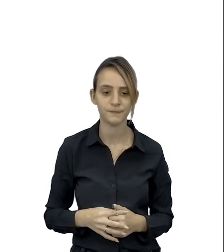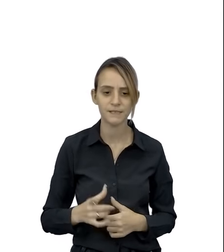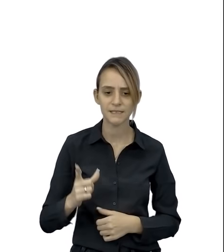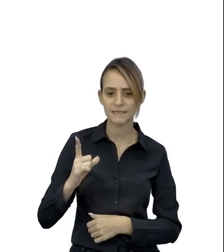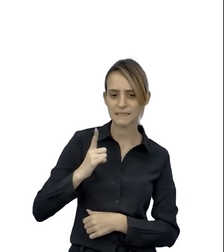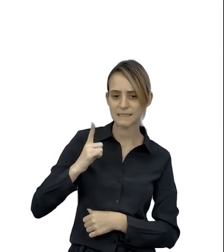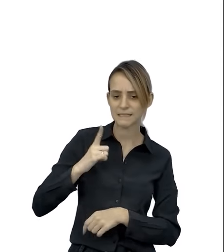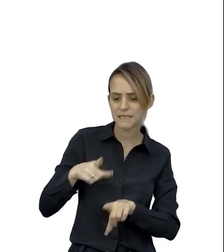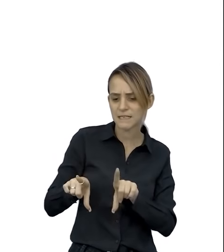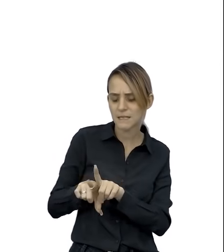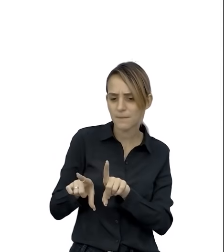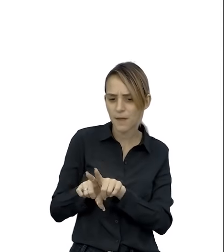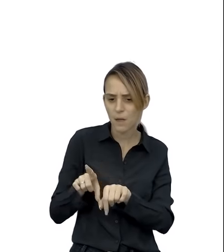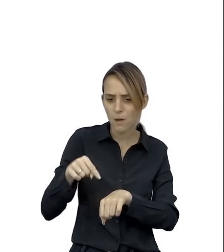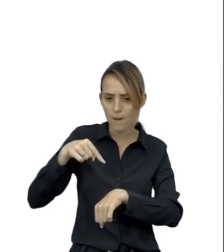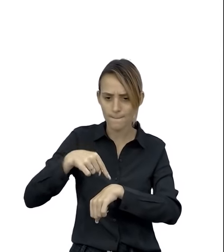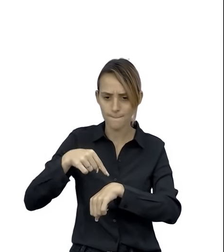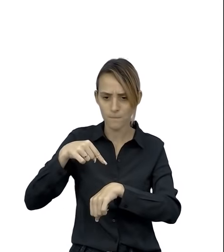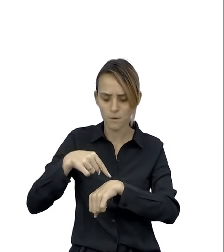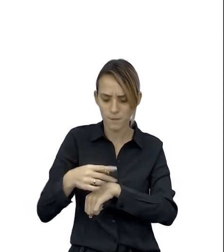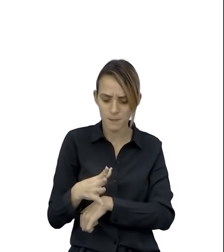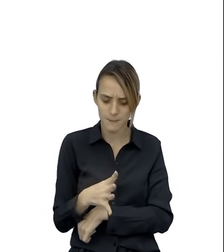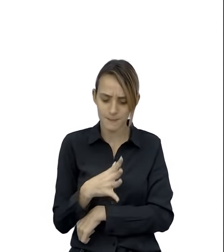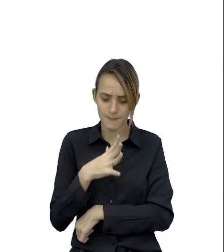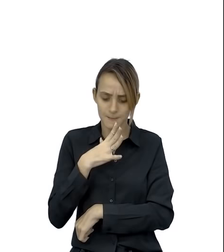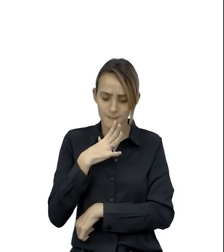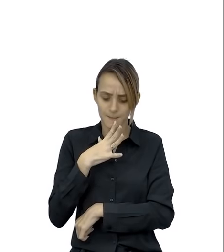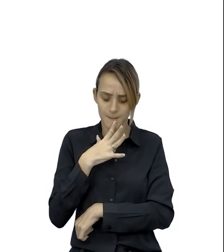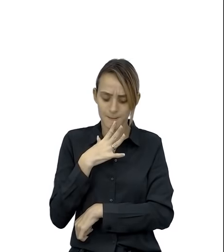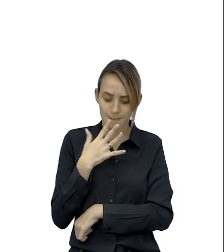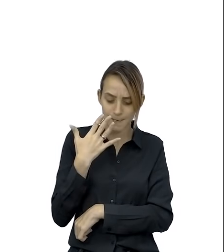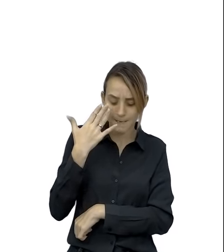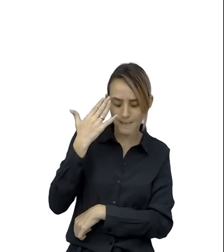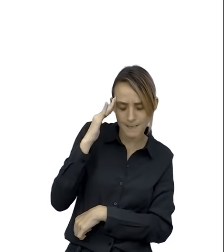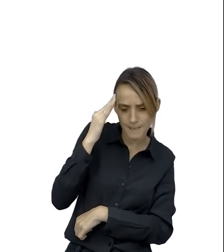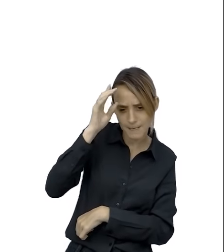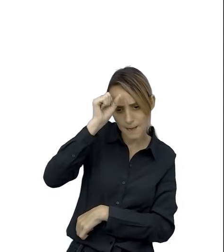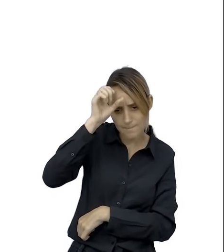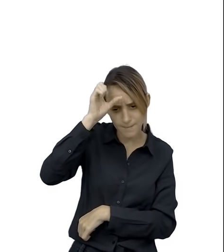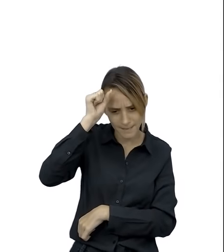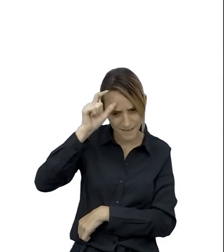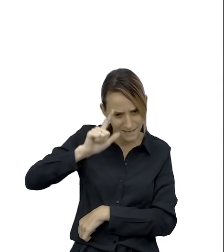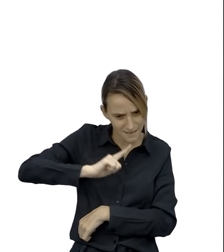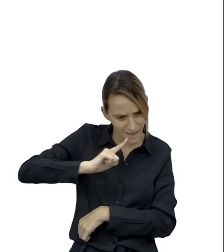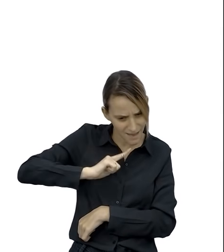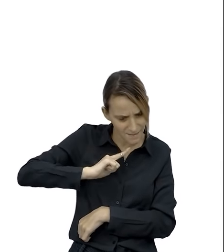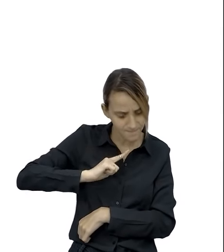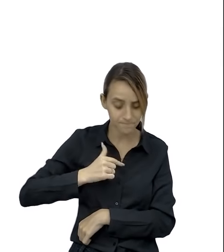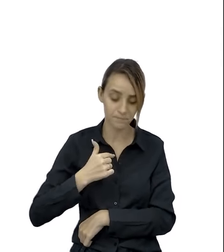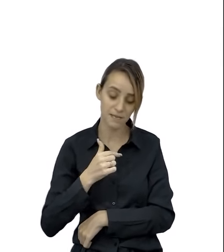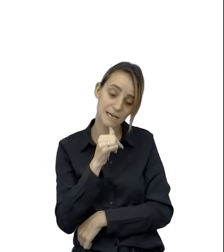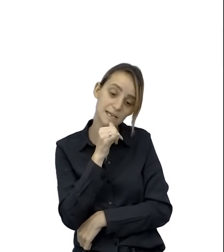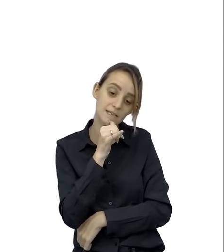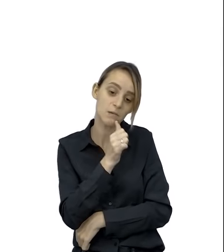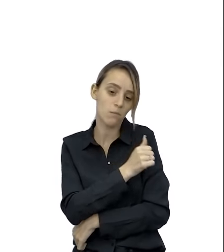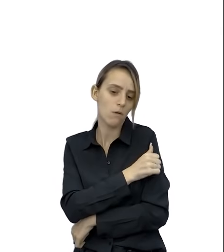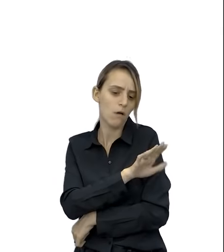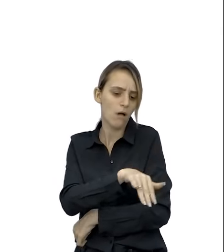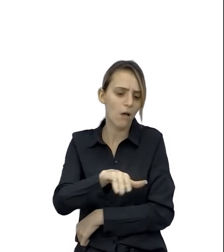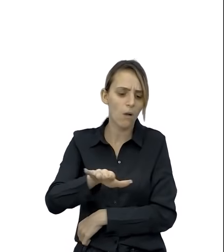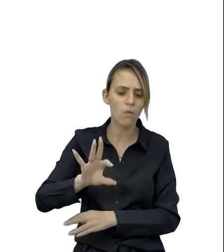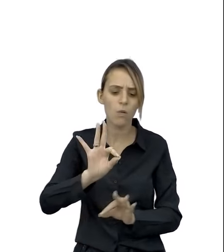um momento para a sistematização dos conhecimentos na atividade. Eu socializo, eu organizo esses